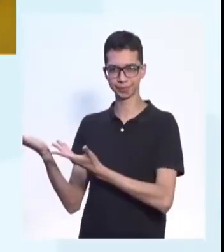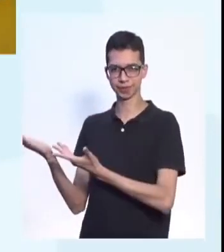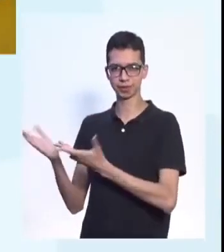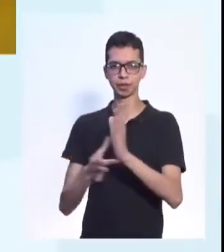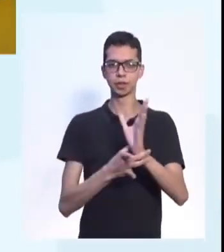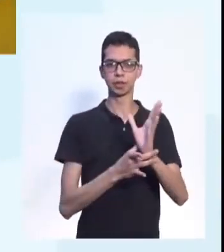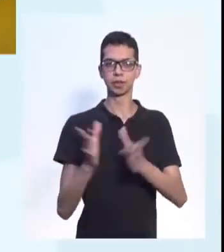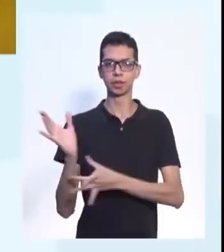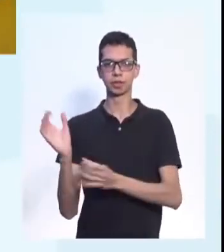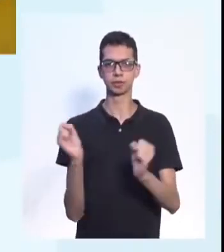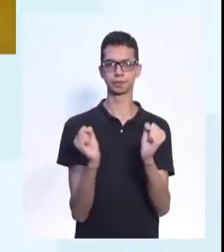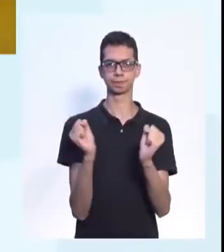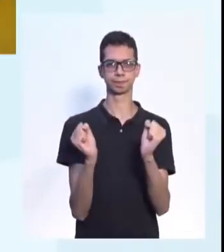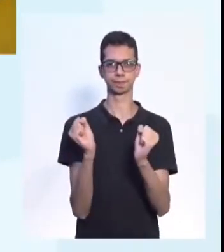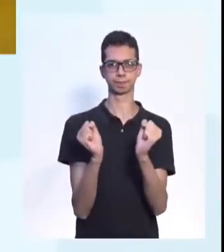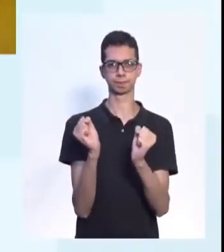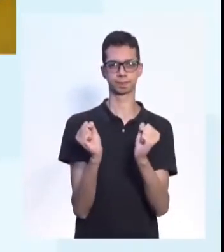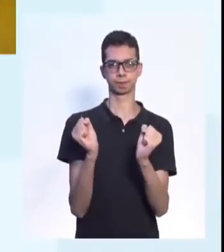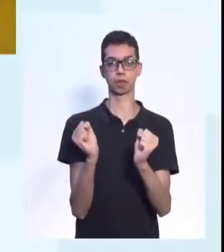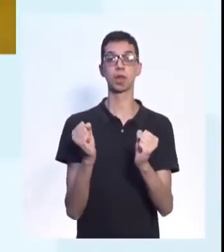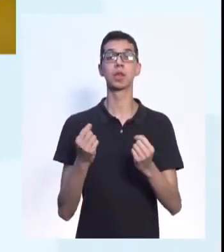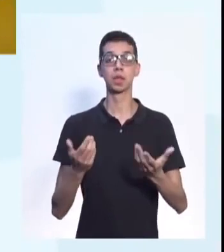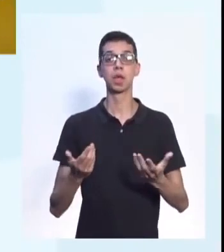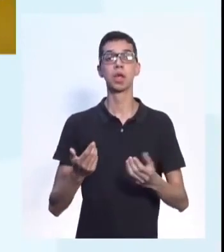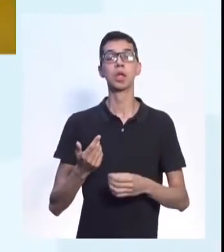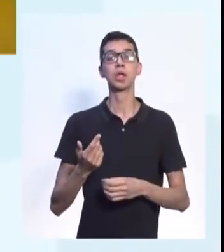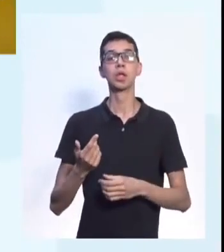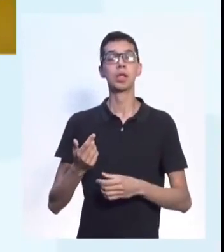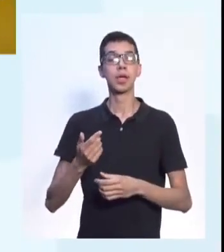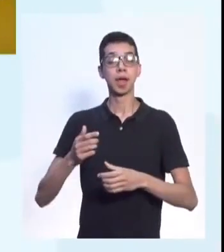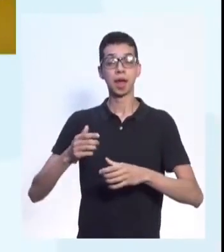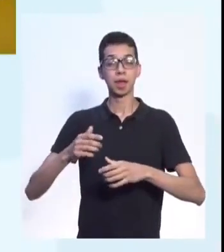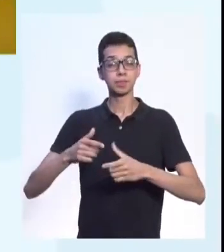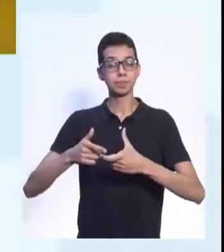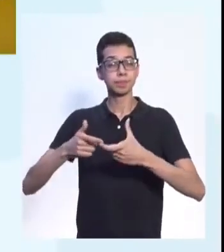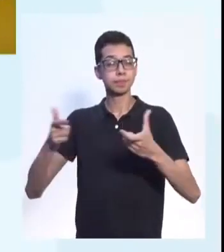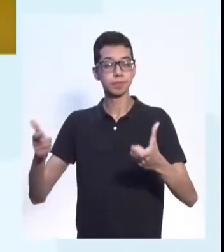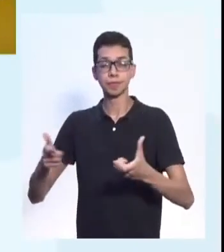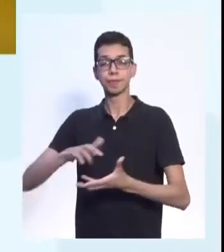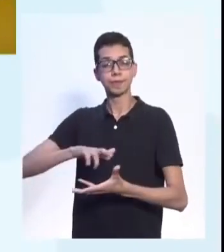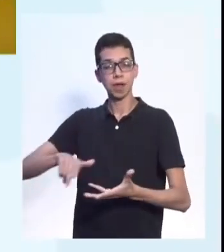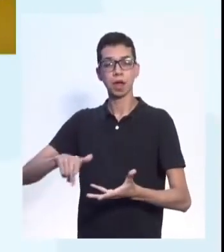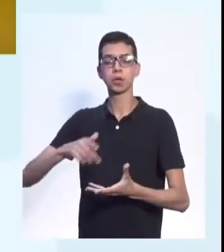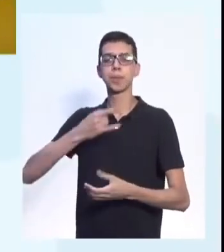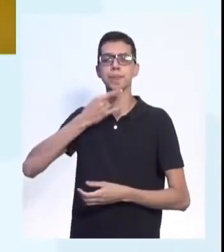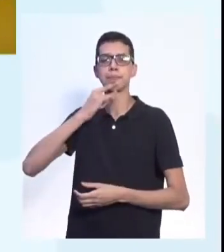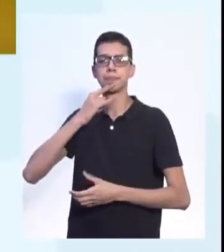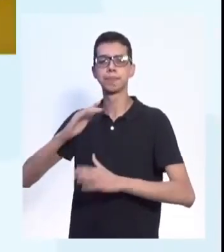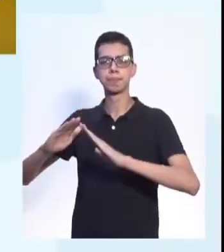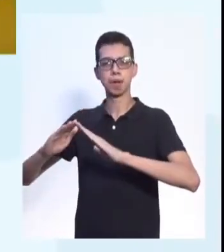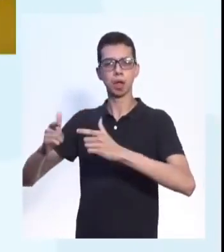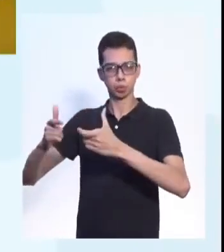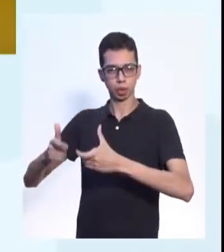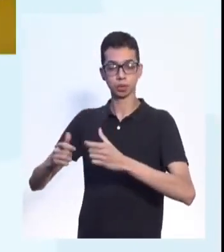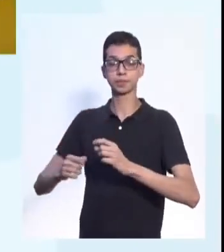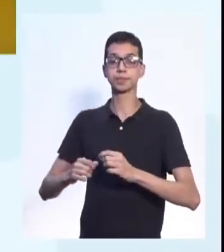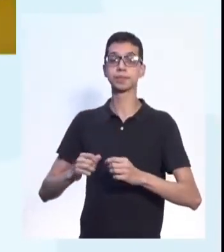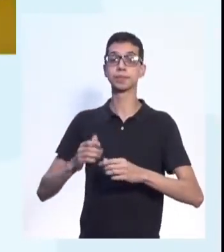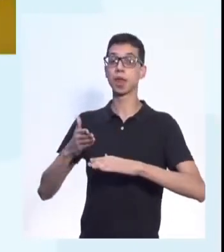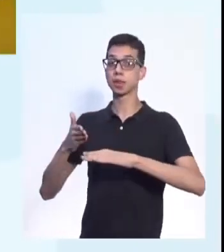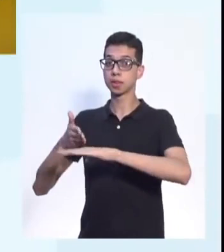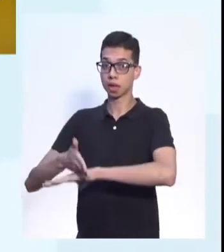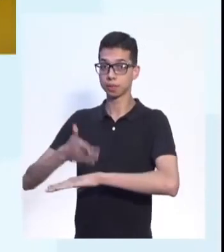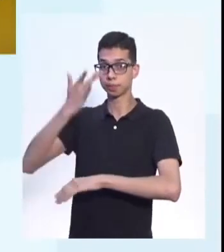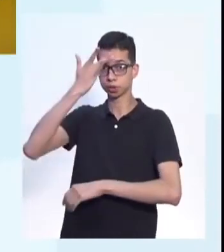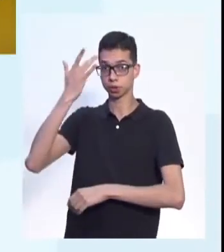muitos banheiros ou bares que tinham uma entrada para pessoas brancas e para pessoas, no caso, de cor. Por isso que ali está como colored, que é o